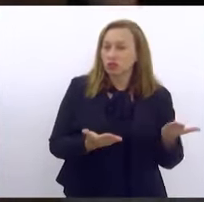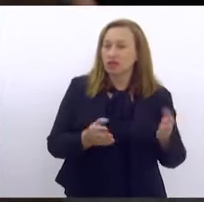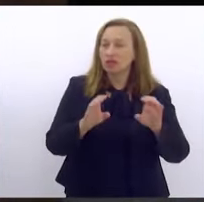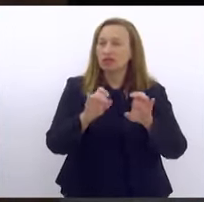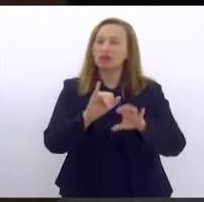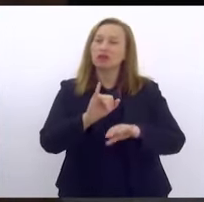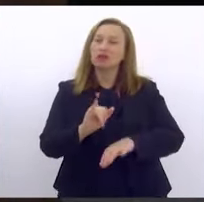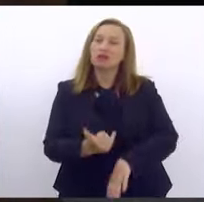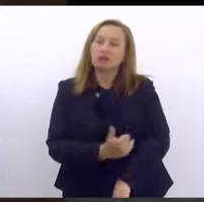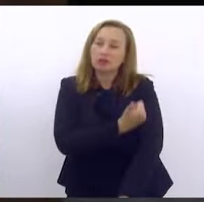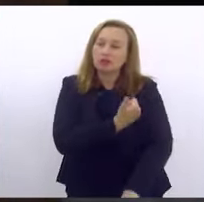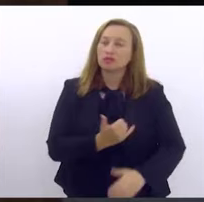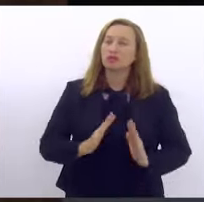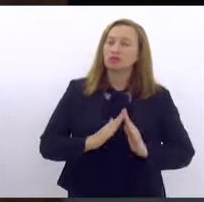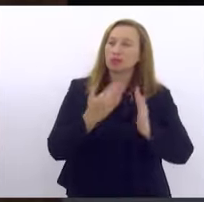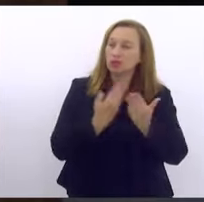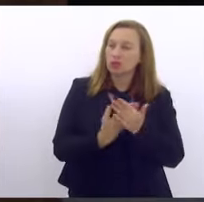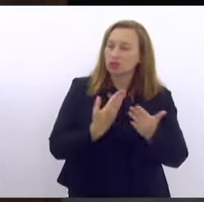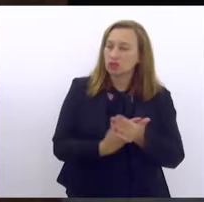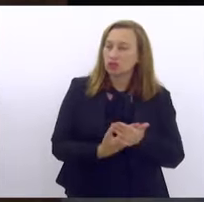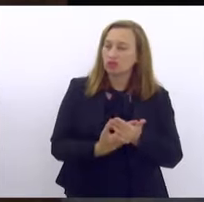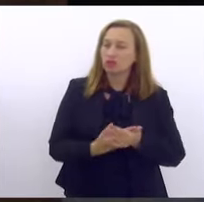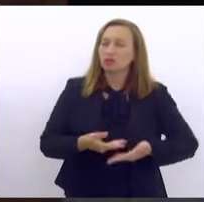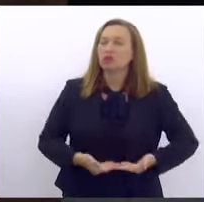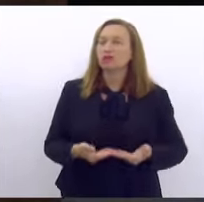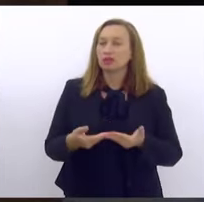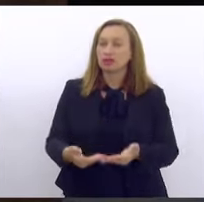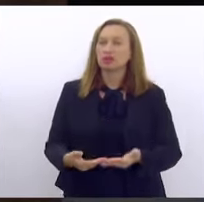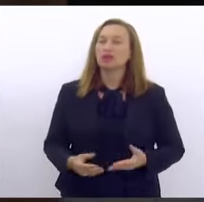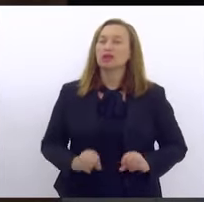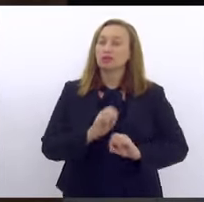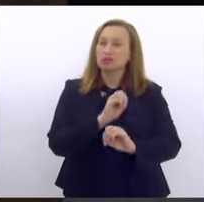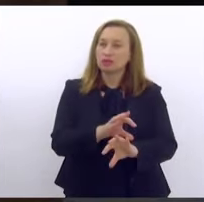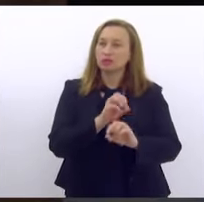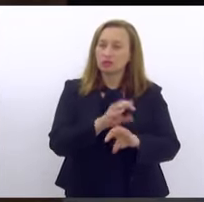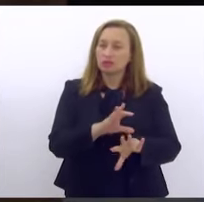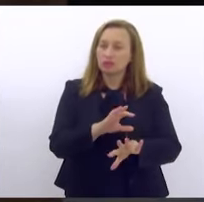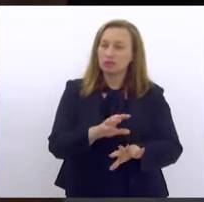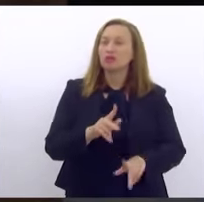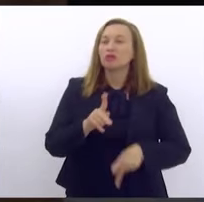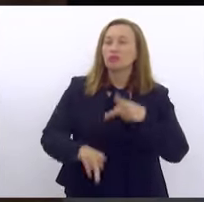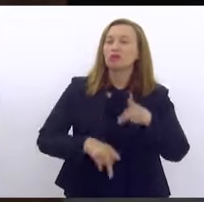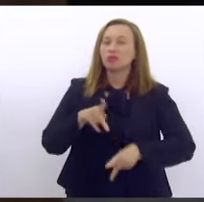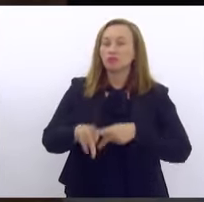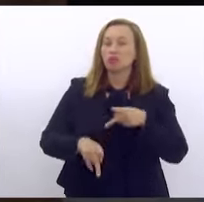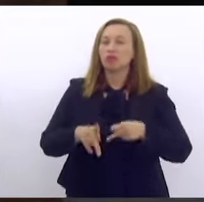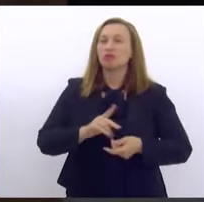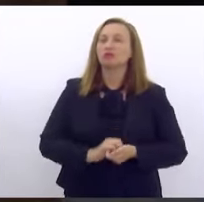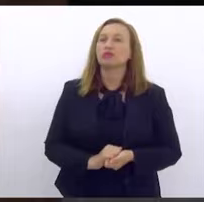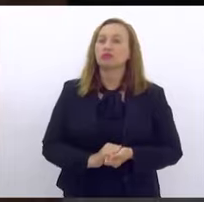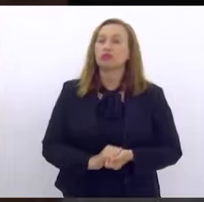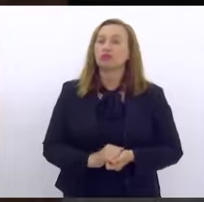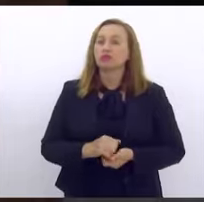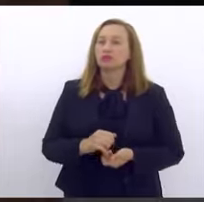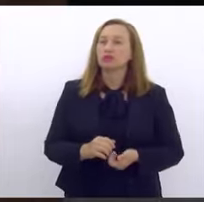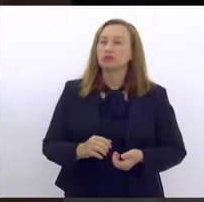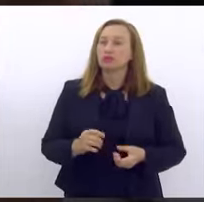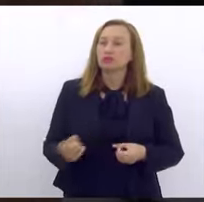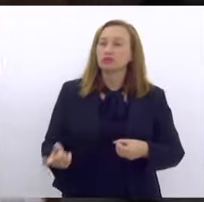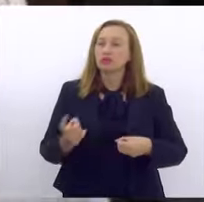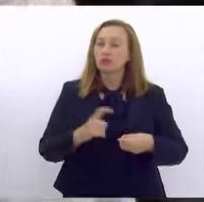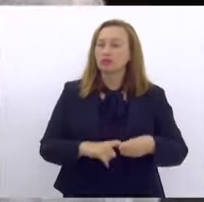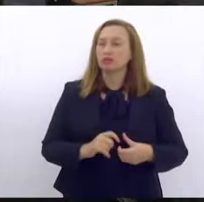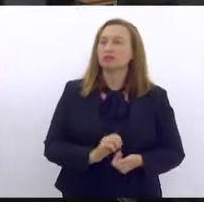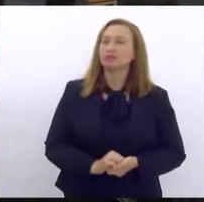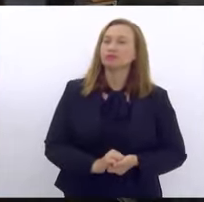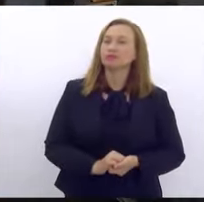infraestrutura das escolas que entregam essa educação para as filhas e os filhos da classe trabalhadora sejam recompostas.